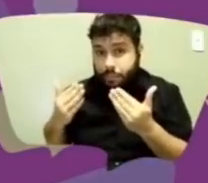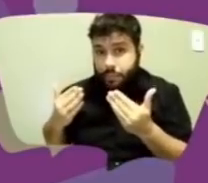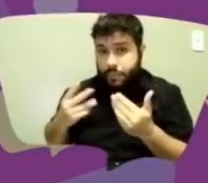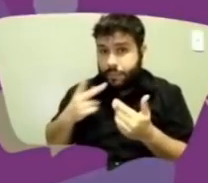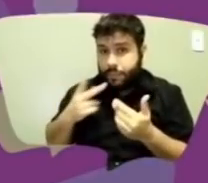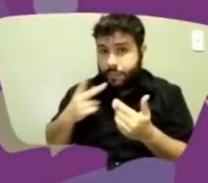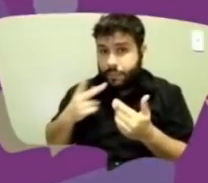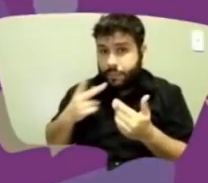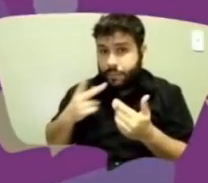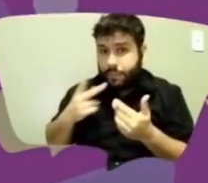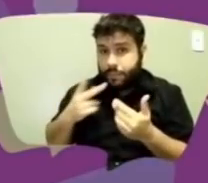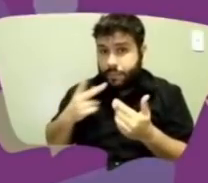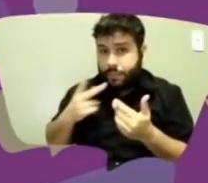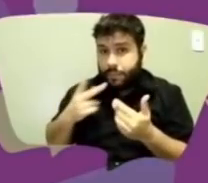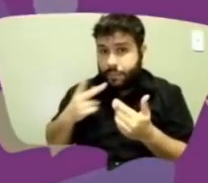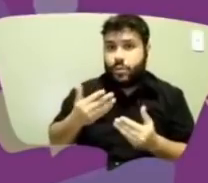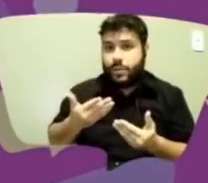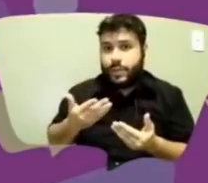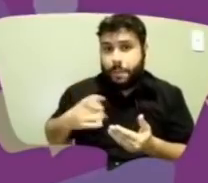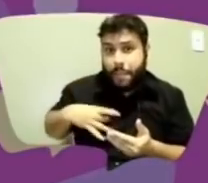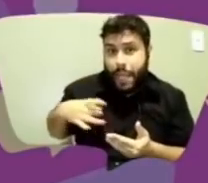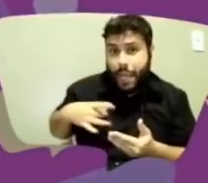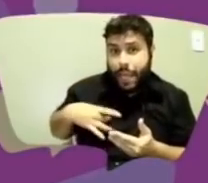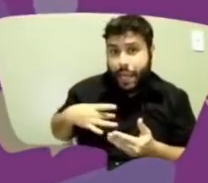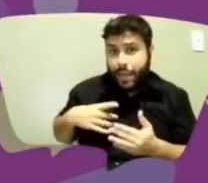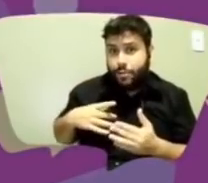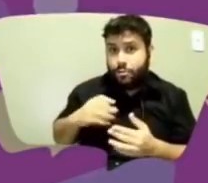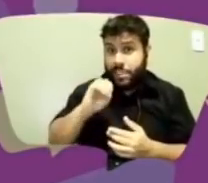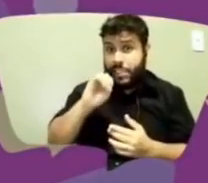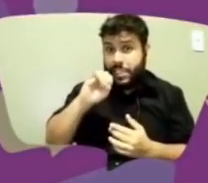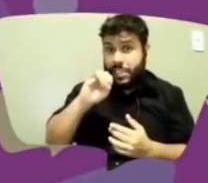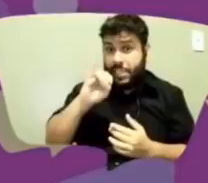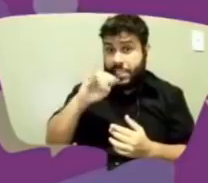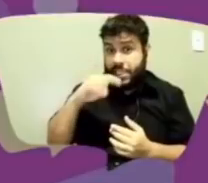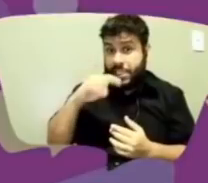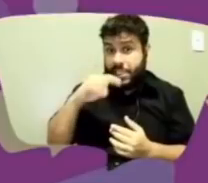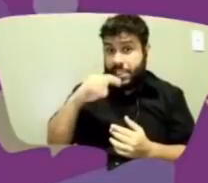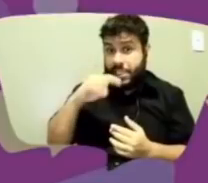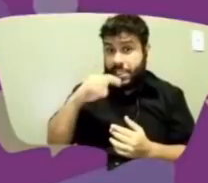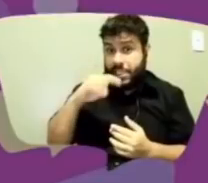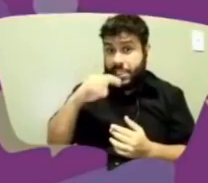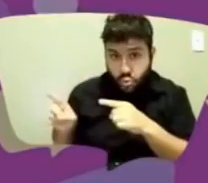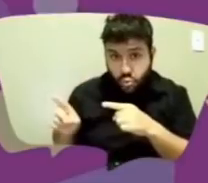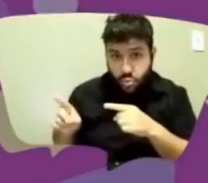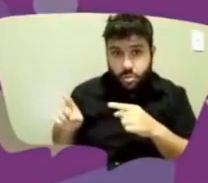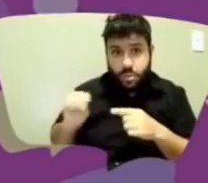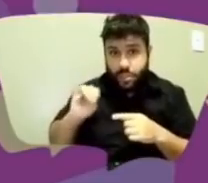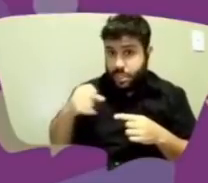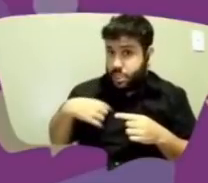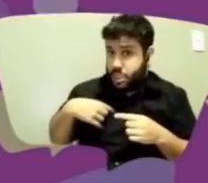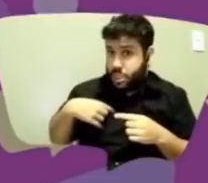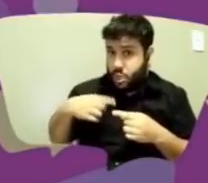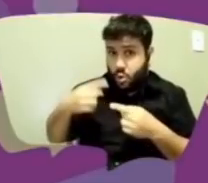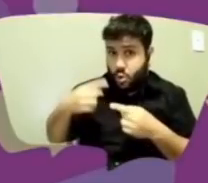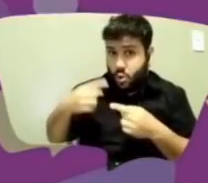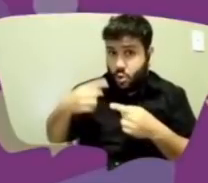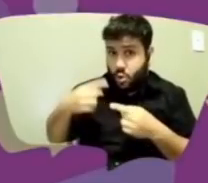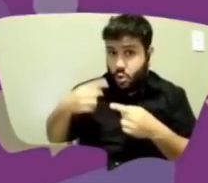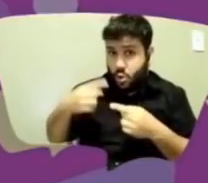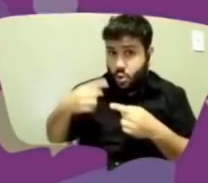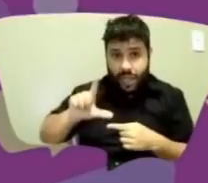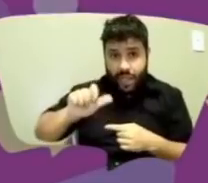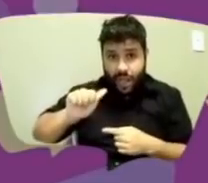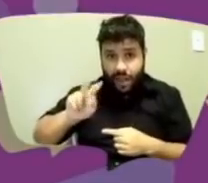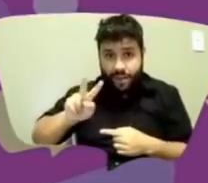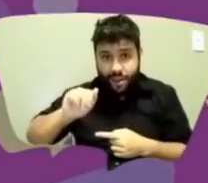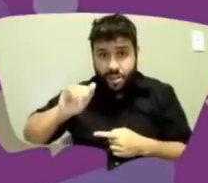constrangidas por rever decisões, porque o discurso levava à conclusão de que a revisão da decisão da